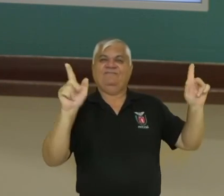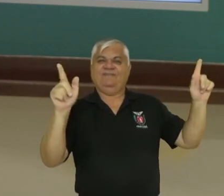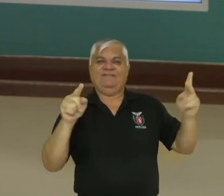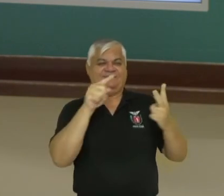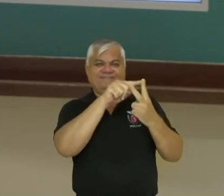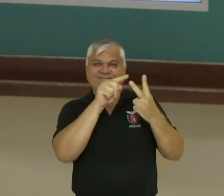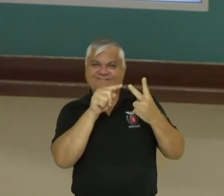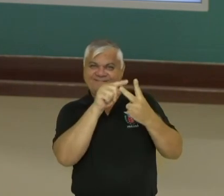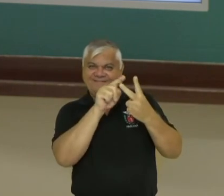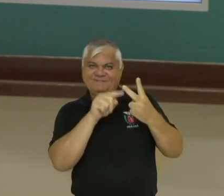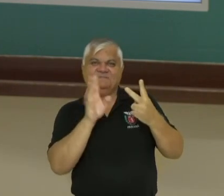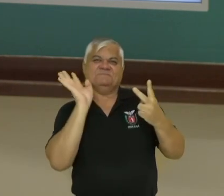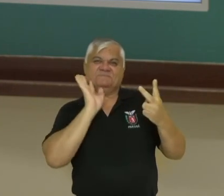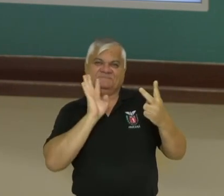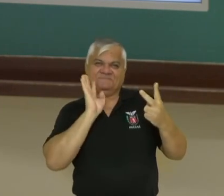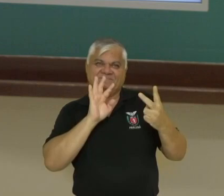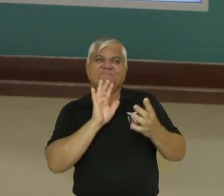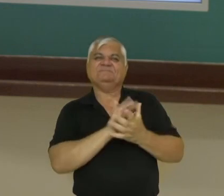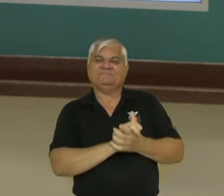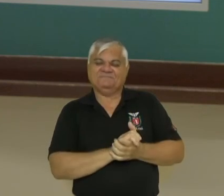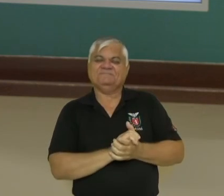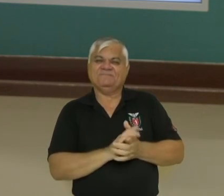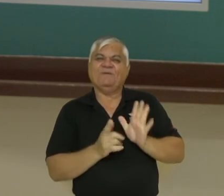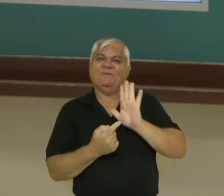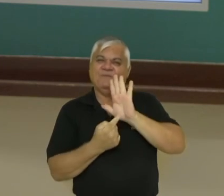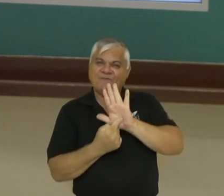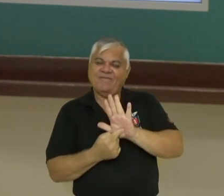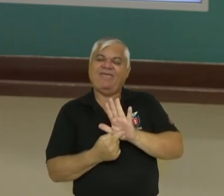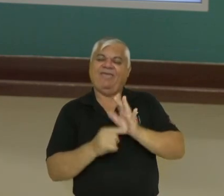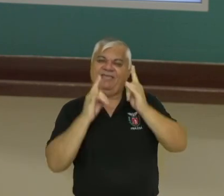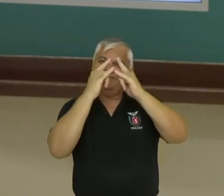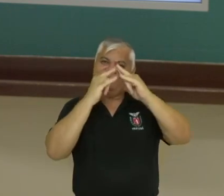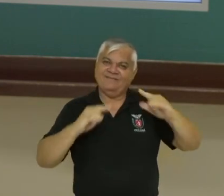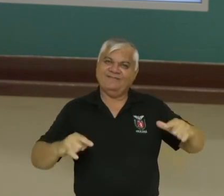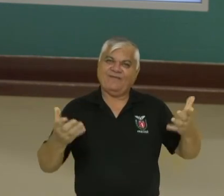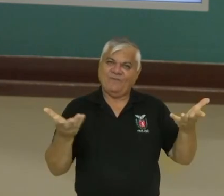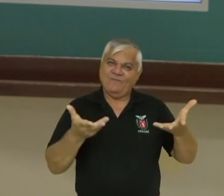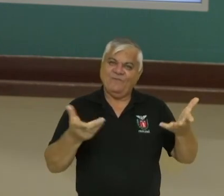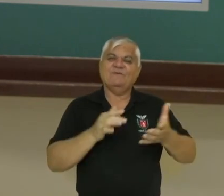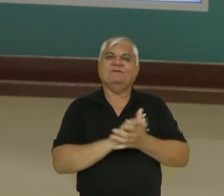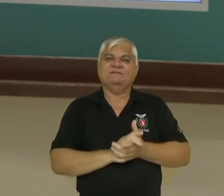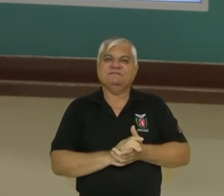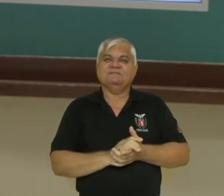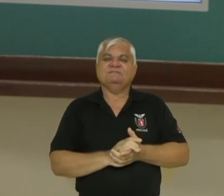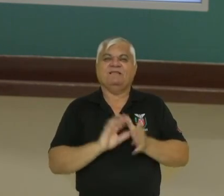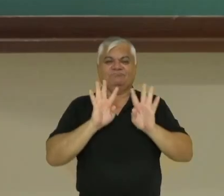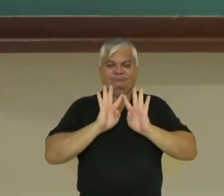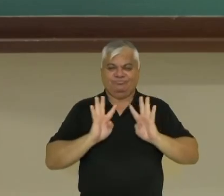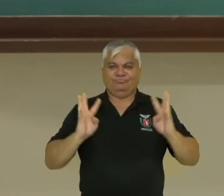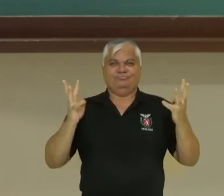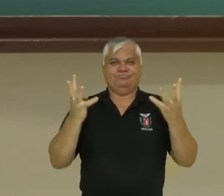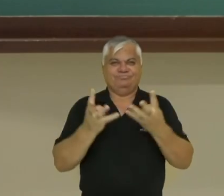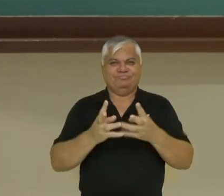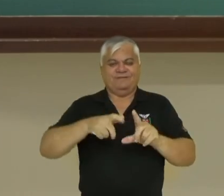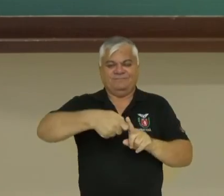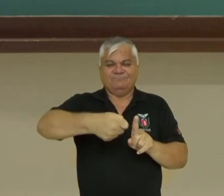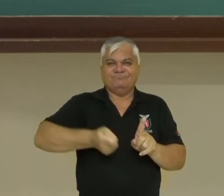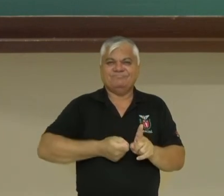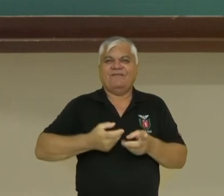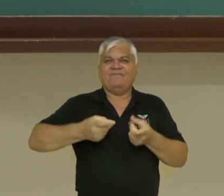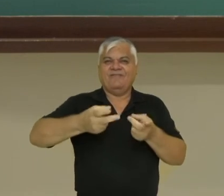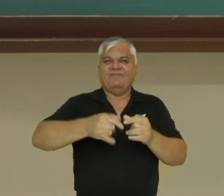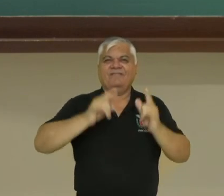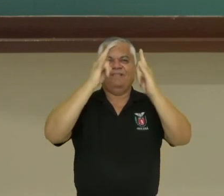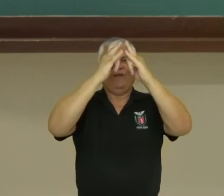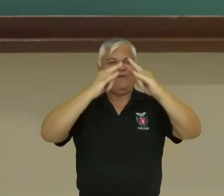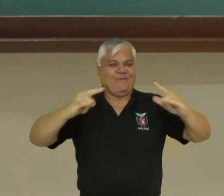dois espaços. Bem bacana, né? Estão trazendo aqui o circo na atualidade. Então, que tem essa cerquinha, que tem a bilheteria, tem essa lona,